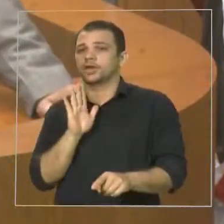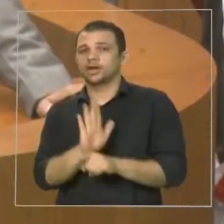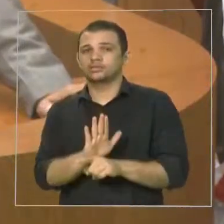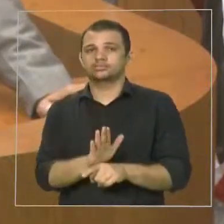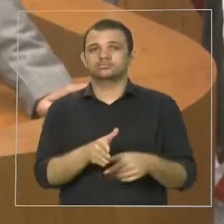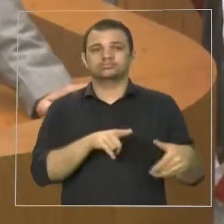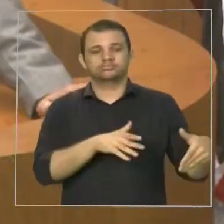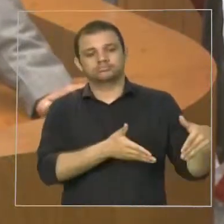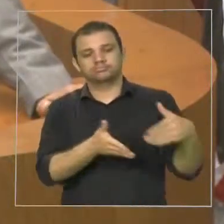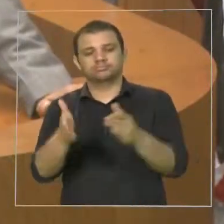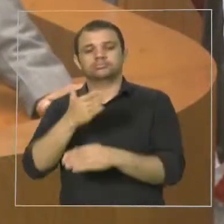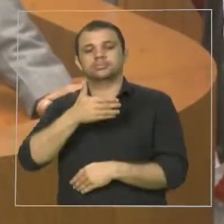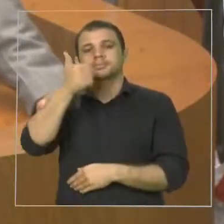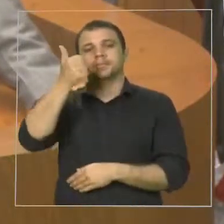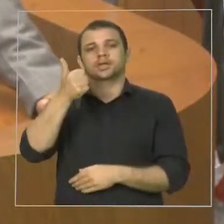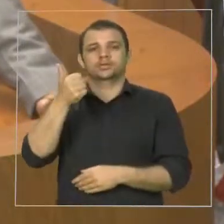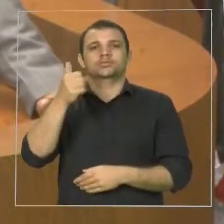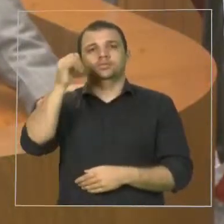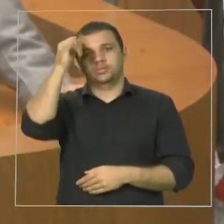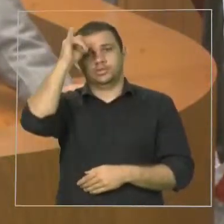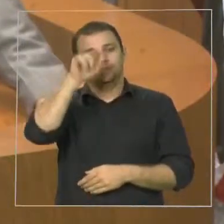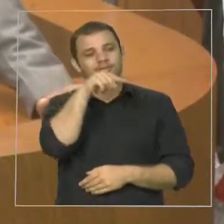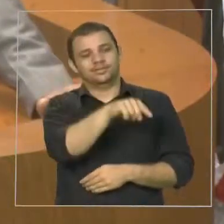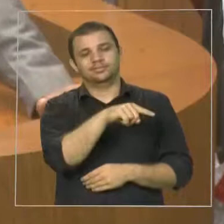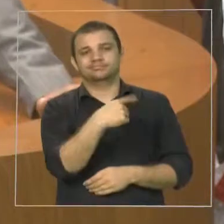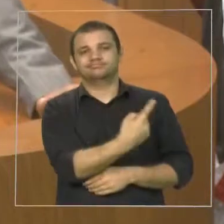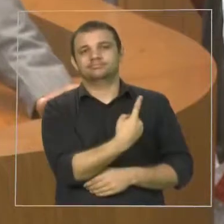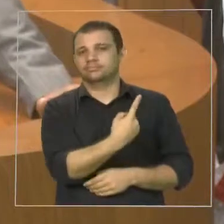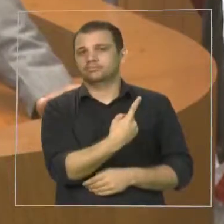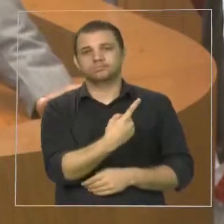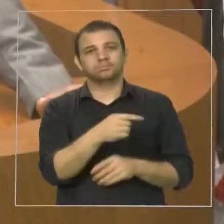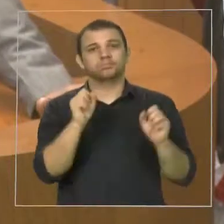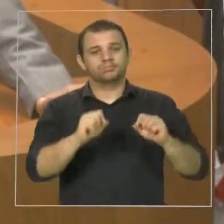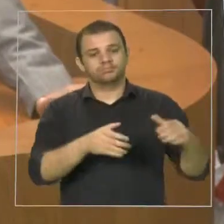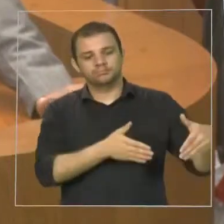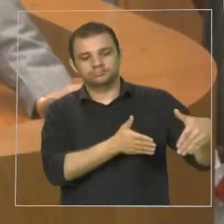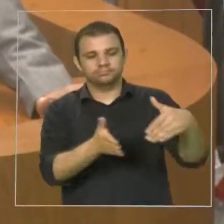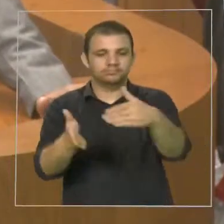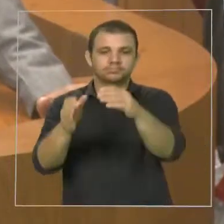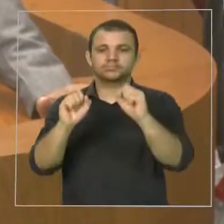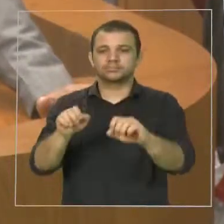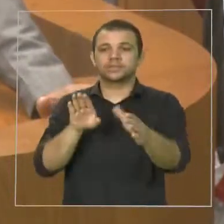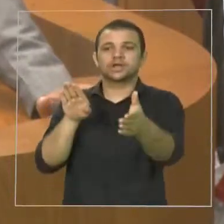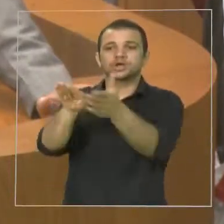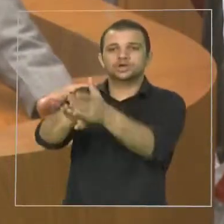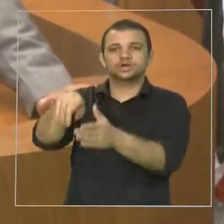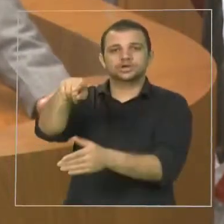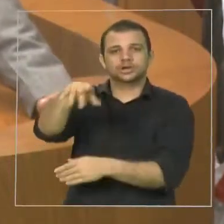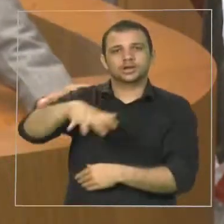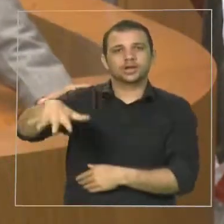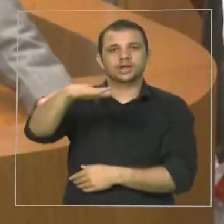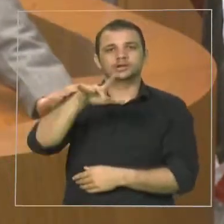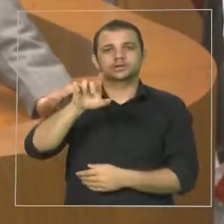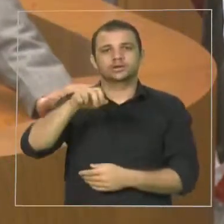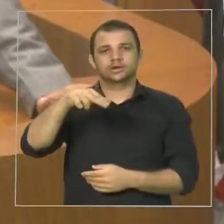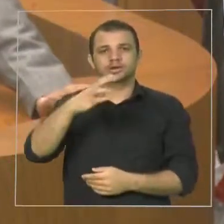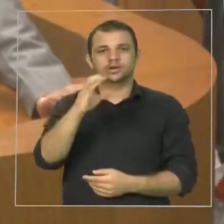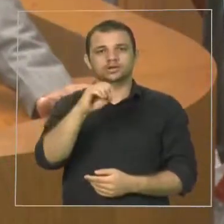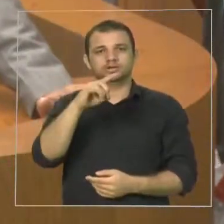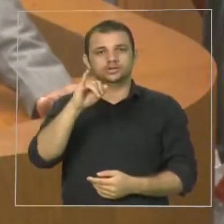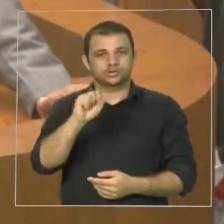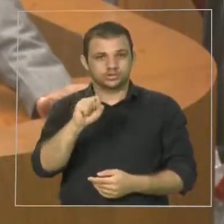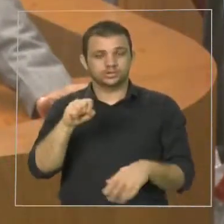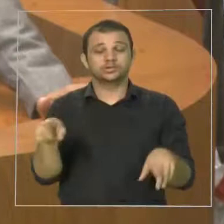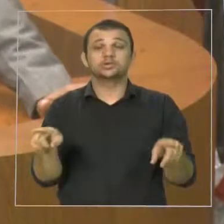malha rodoviária viável para quem quer chegar até os Lençóis Maranhenses. E antes da construção da estrada